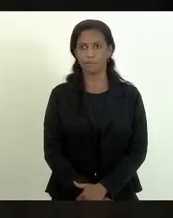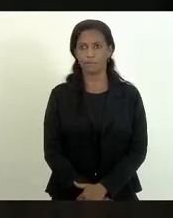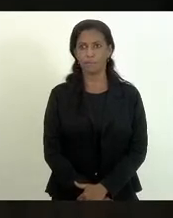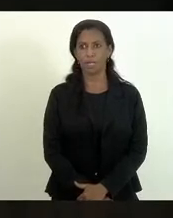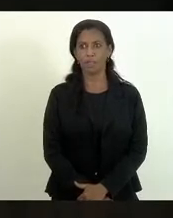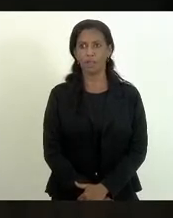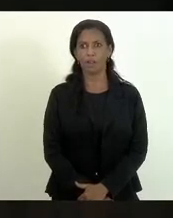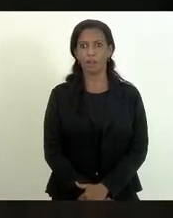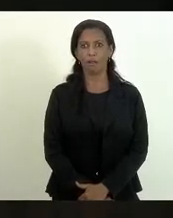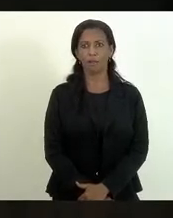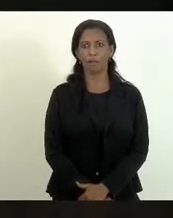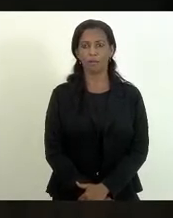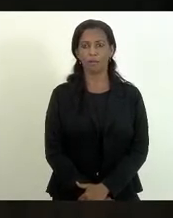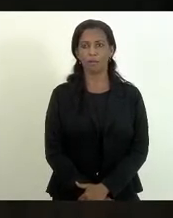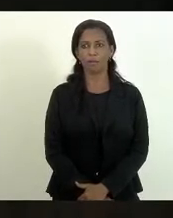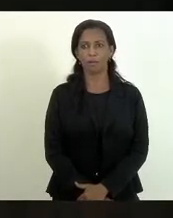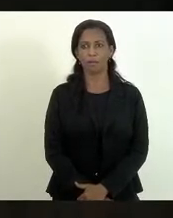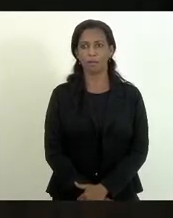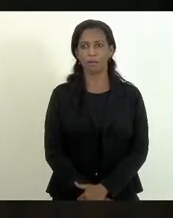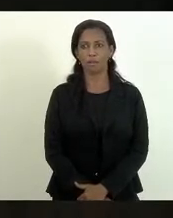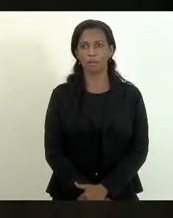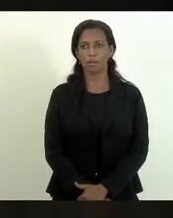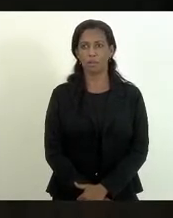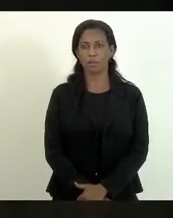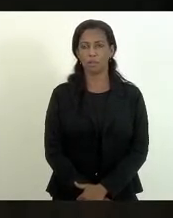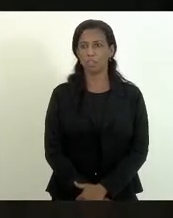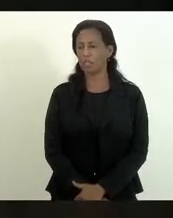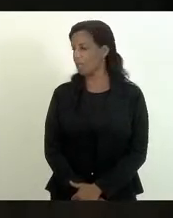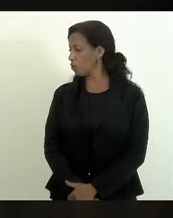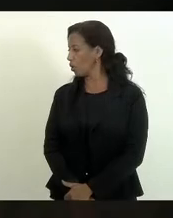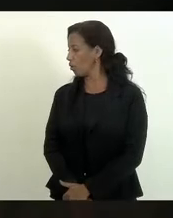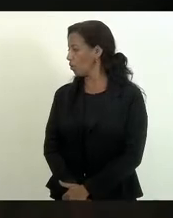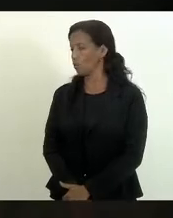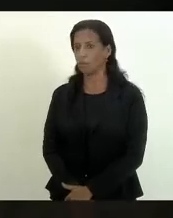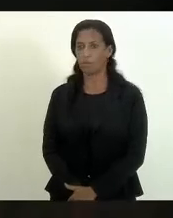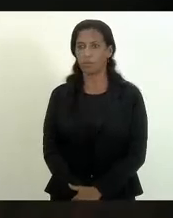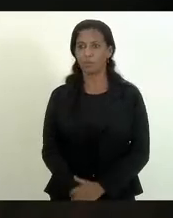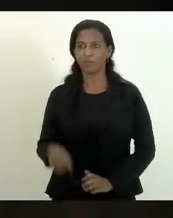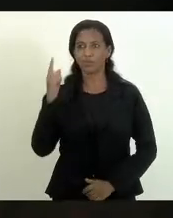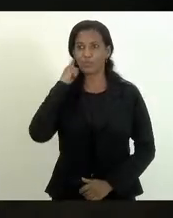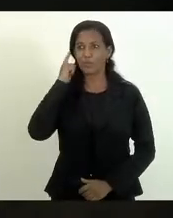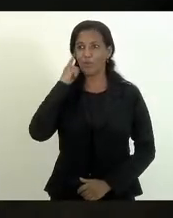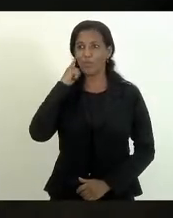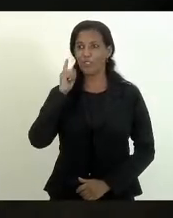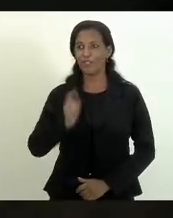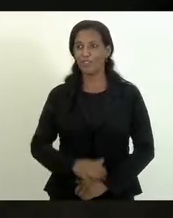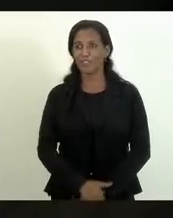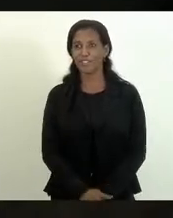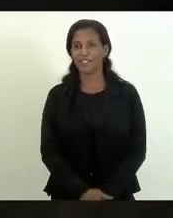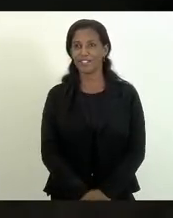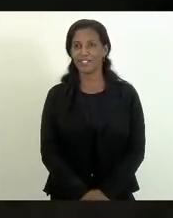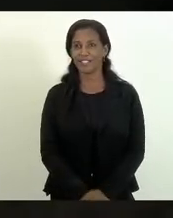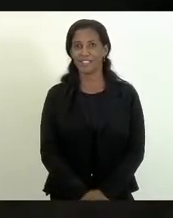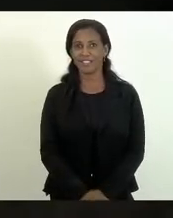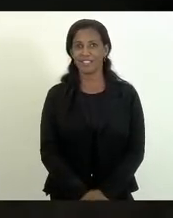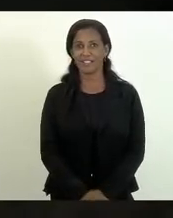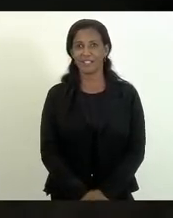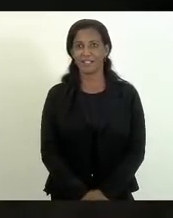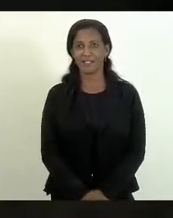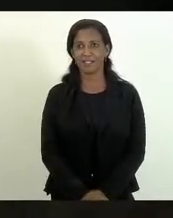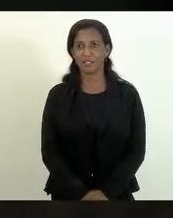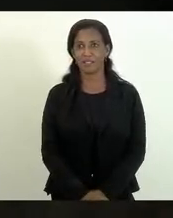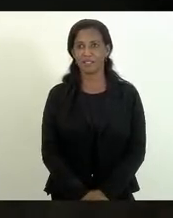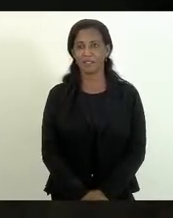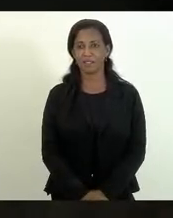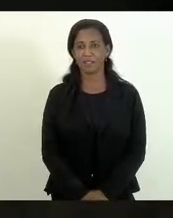Orçamento, Finanças, Fiscalização Financeira e Controle, favorável com as emendas da Comissão de Constituição e Justiça. Relatores, deputados Márcio Pacheco, enfermeira